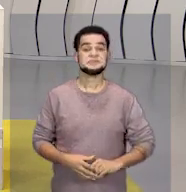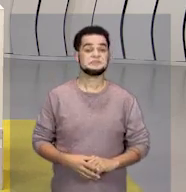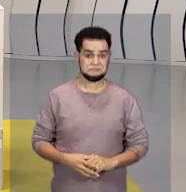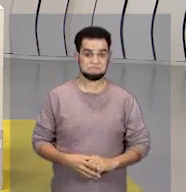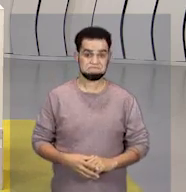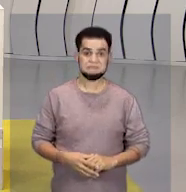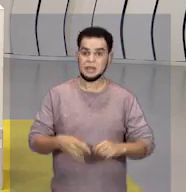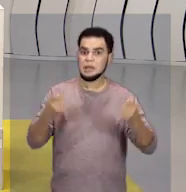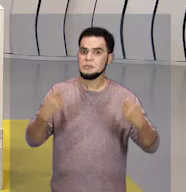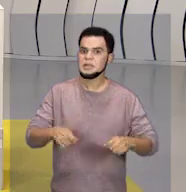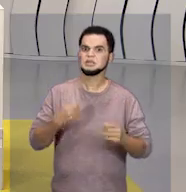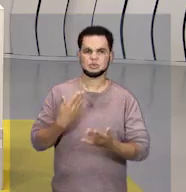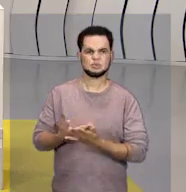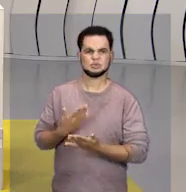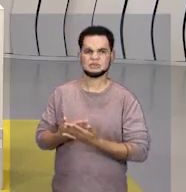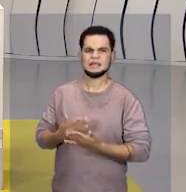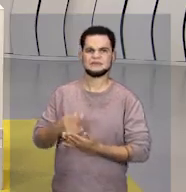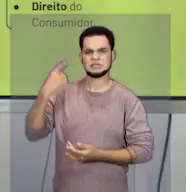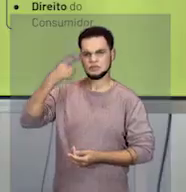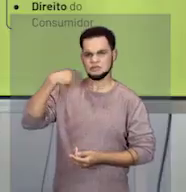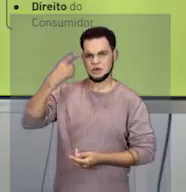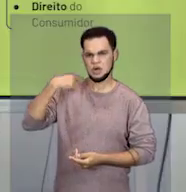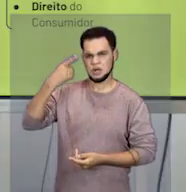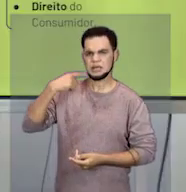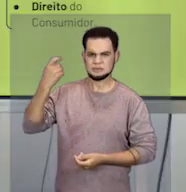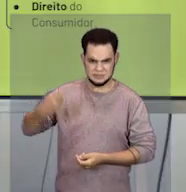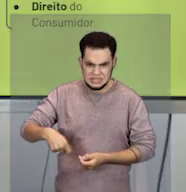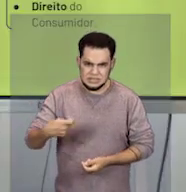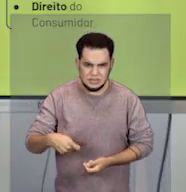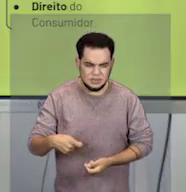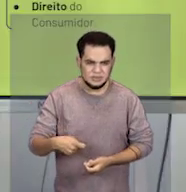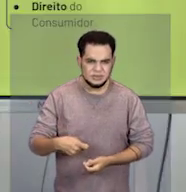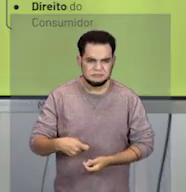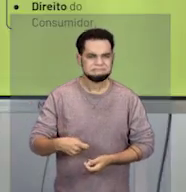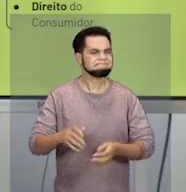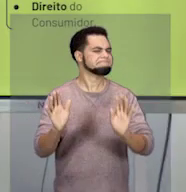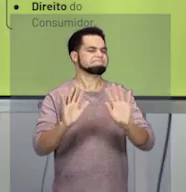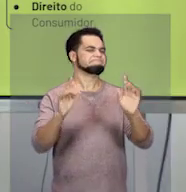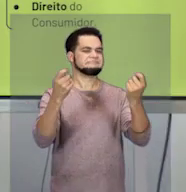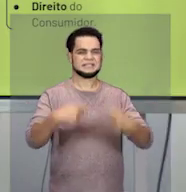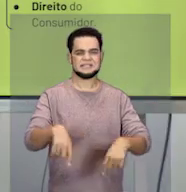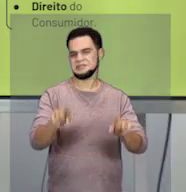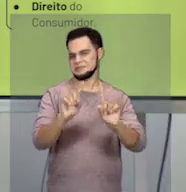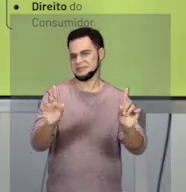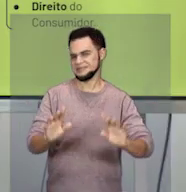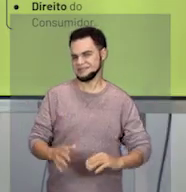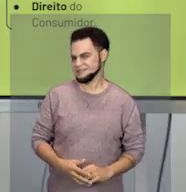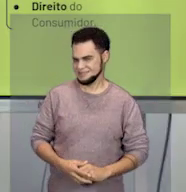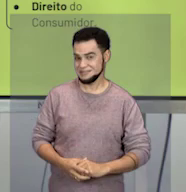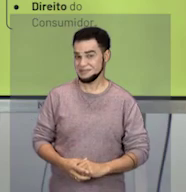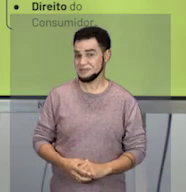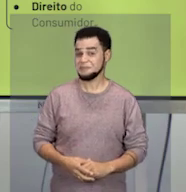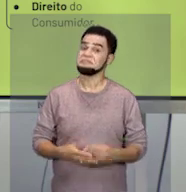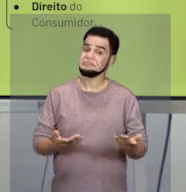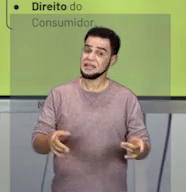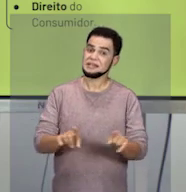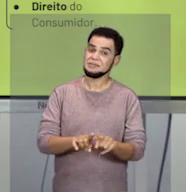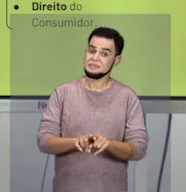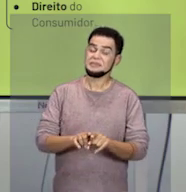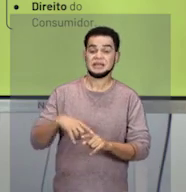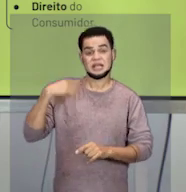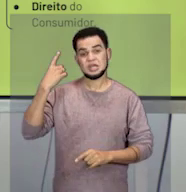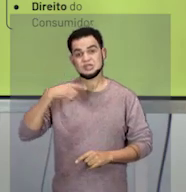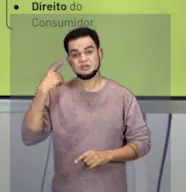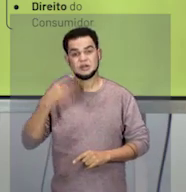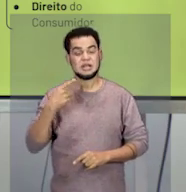precisa fazer direito? A gente precisa ser um advogado? Não, a gente não precisa ser advogado. E mesmo os advogados, eles não